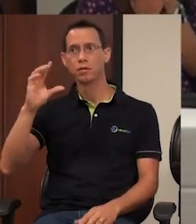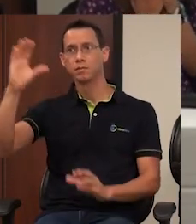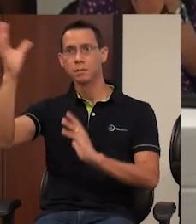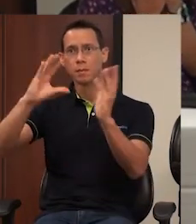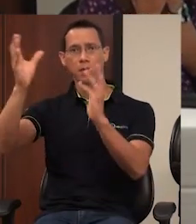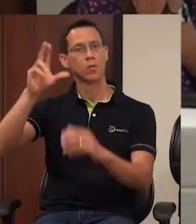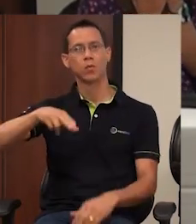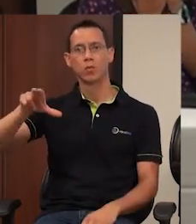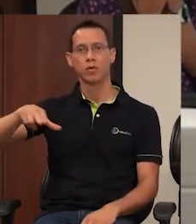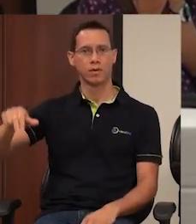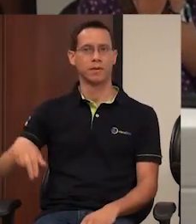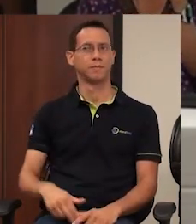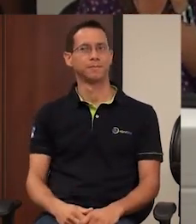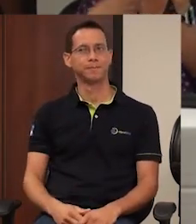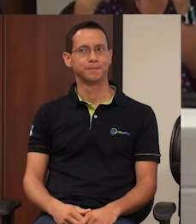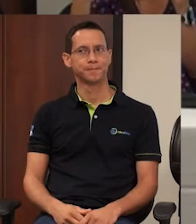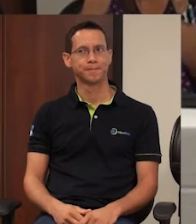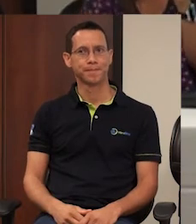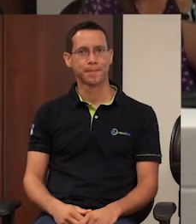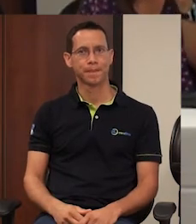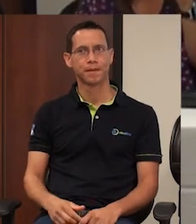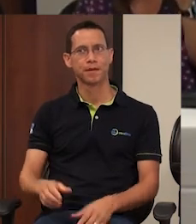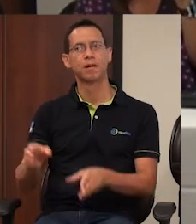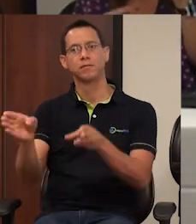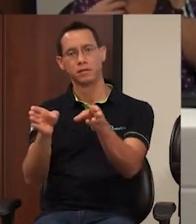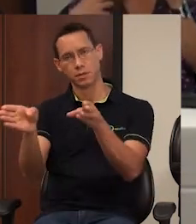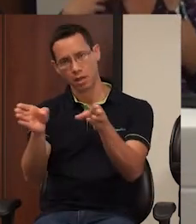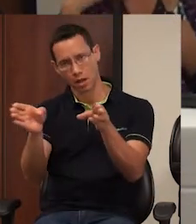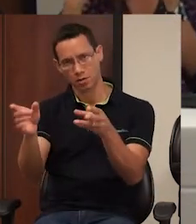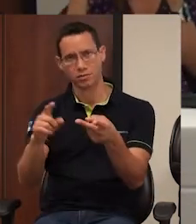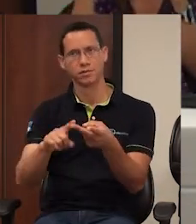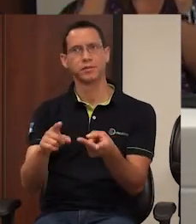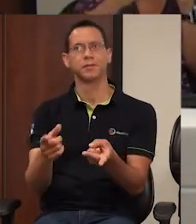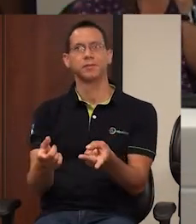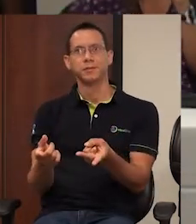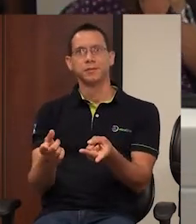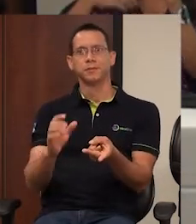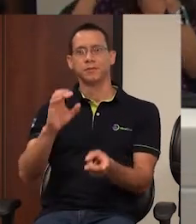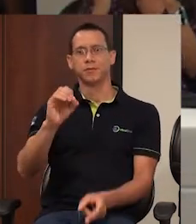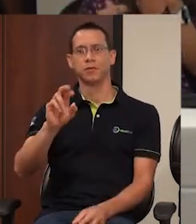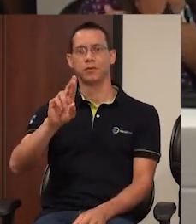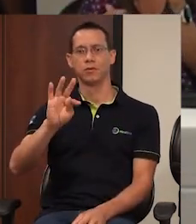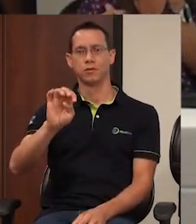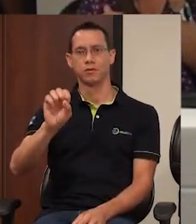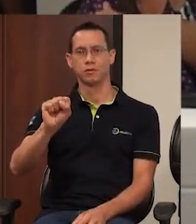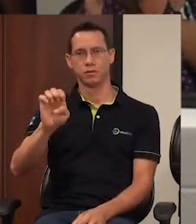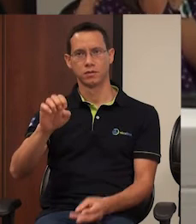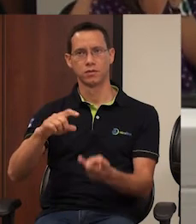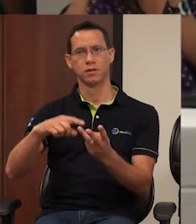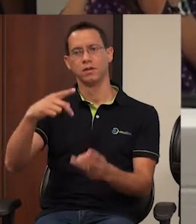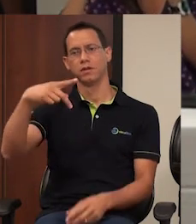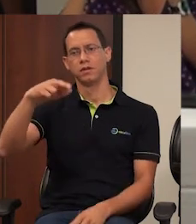mesa, né? O que passava era acessibilidade, era órtese, prótese, esse tipo de coisa.